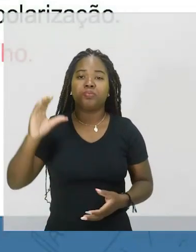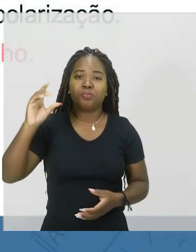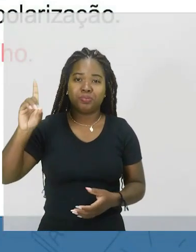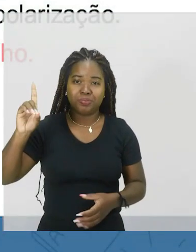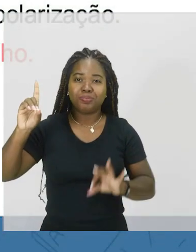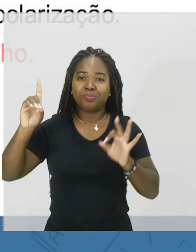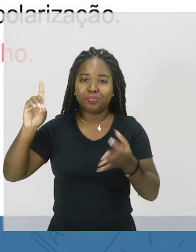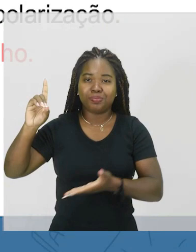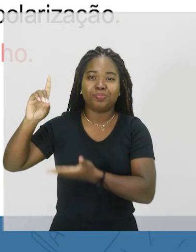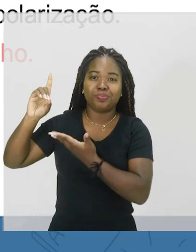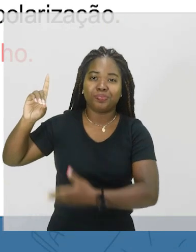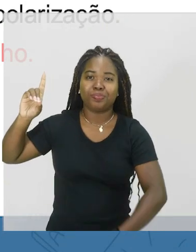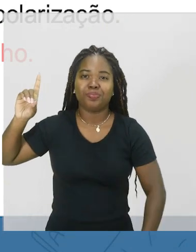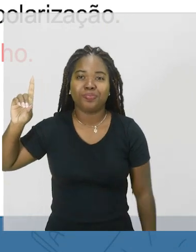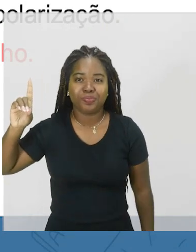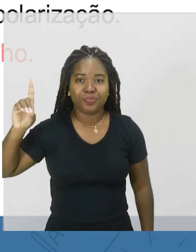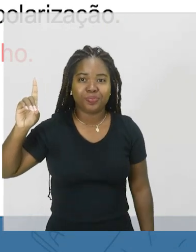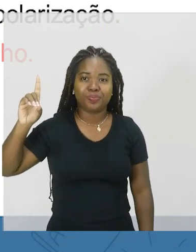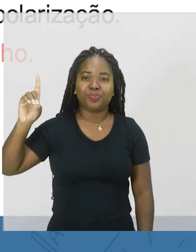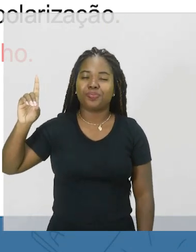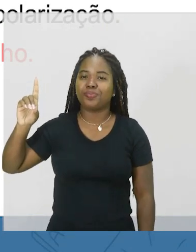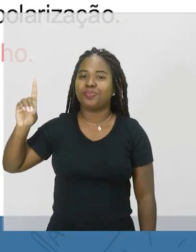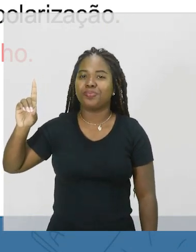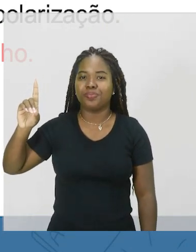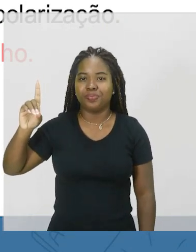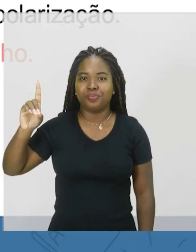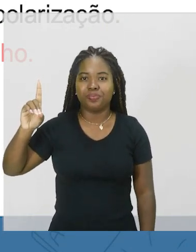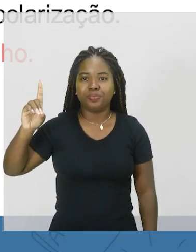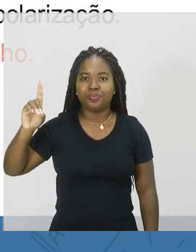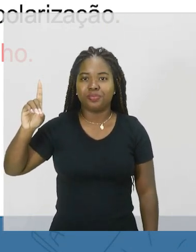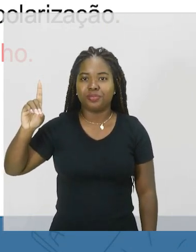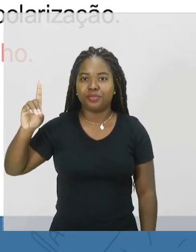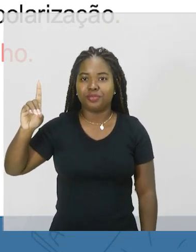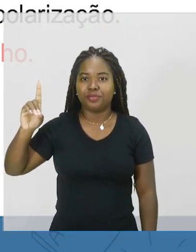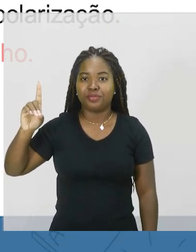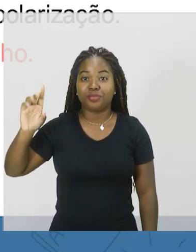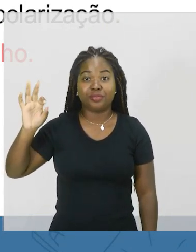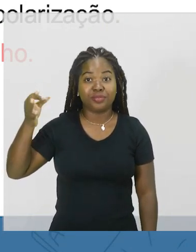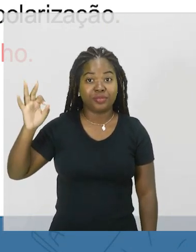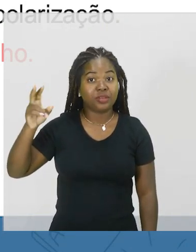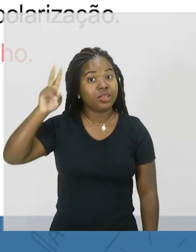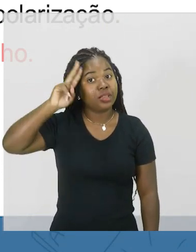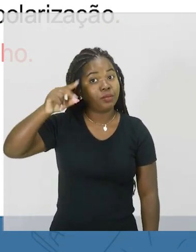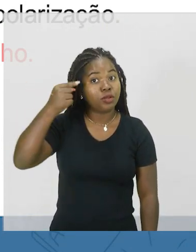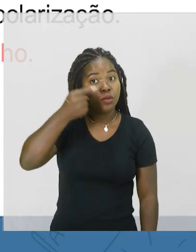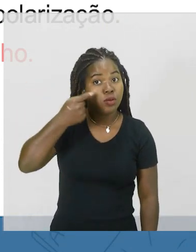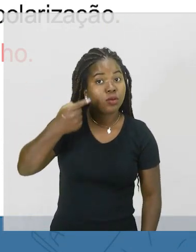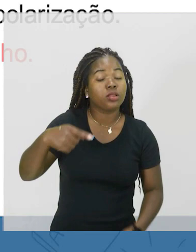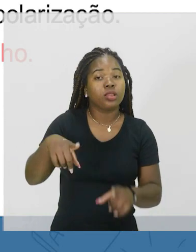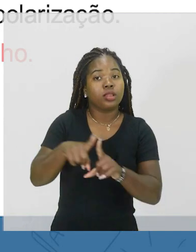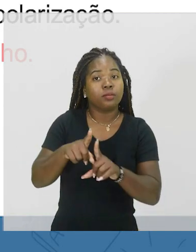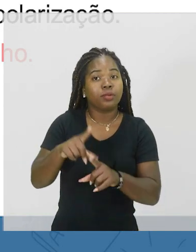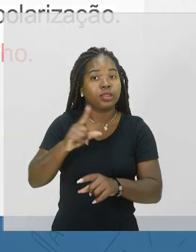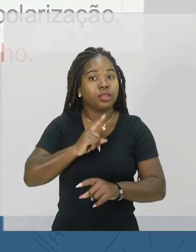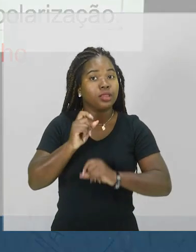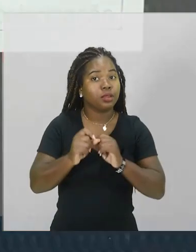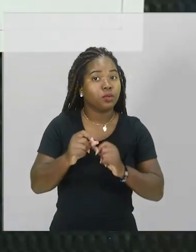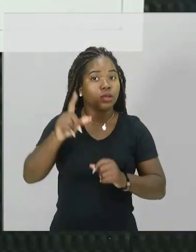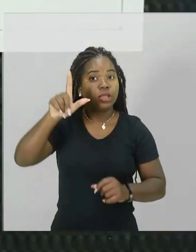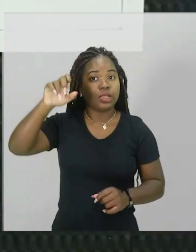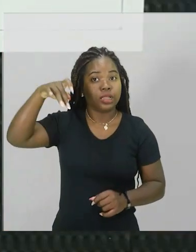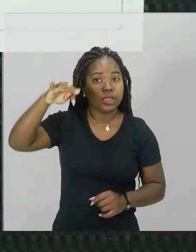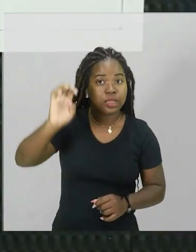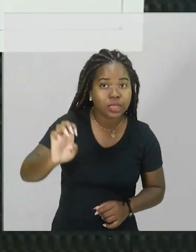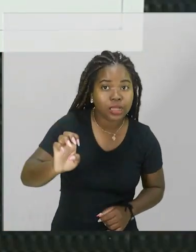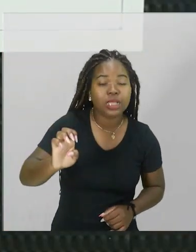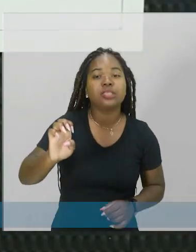resposta é a letra D, né? Do desvio dos feixes luminosos refratados para o interior do olho, né? Lembrando que o nosso olho ele também tem uma lente, né?